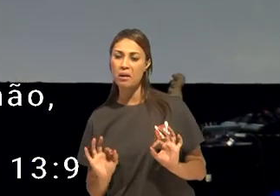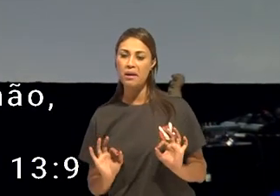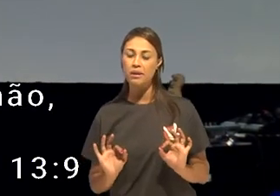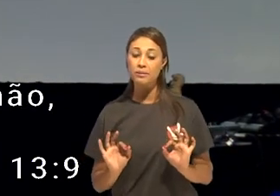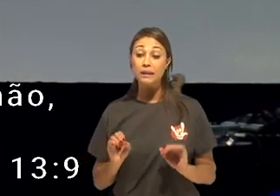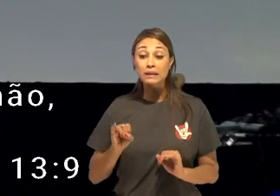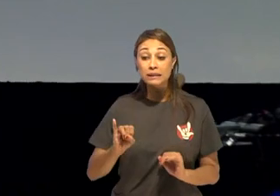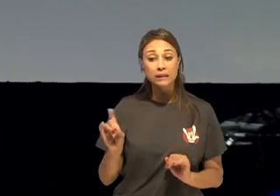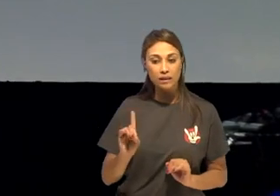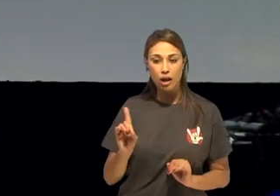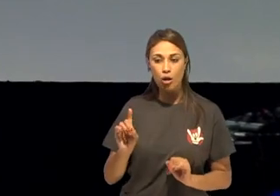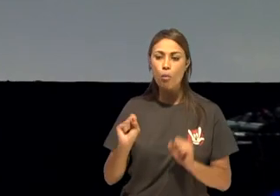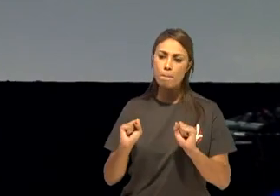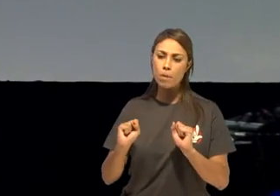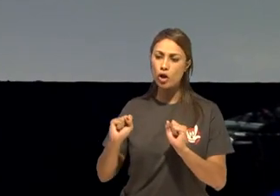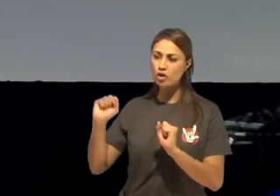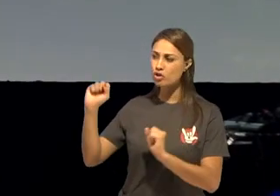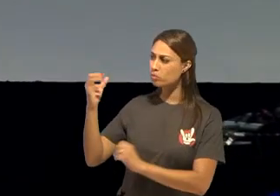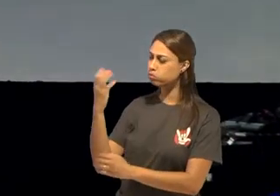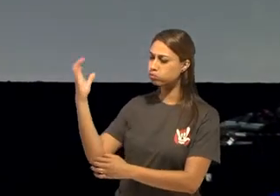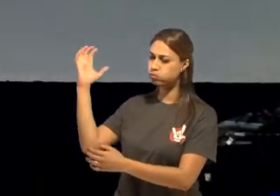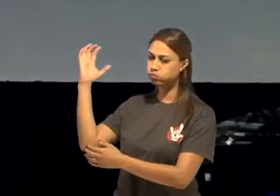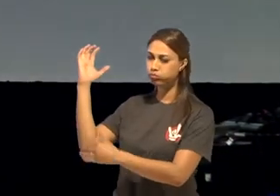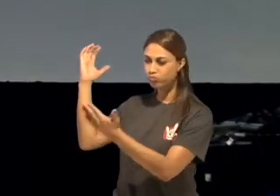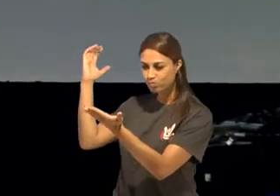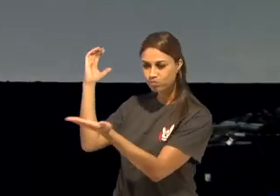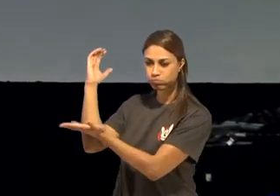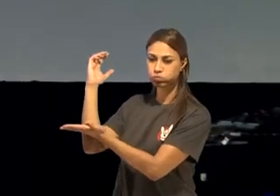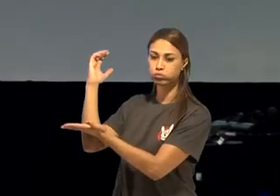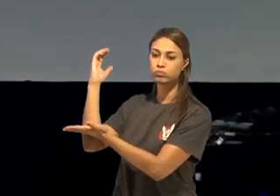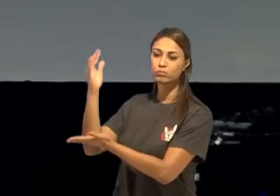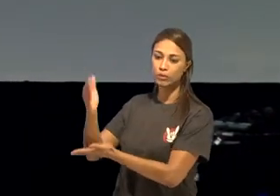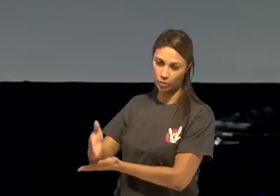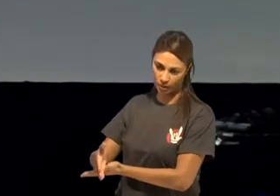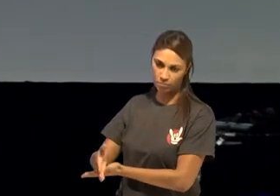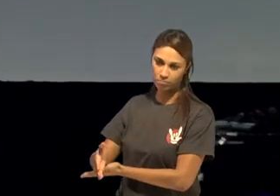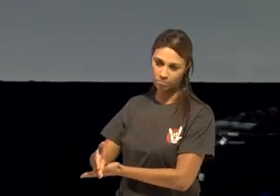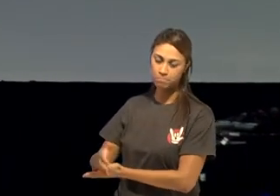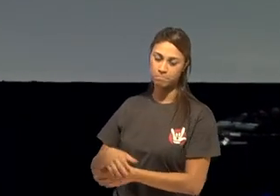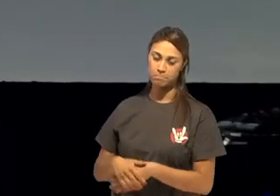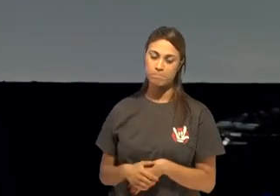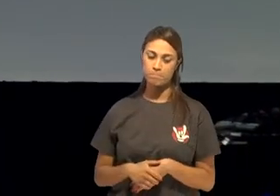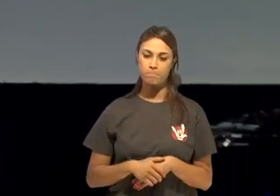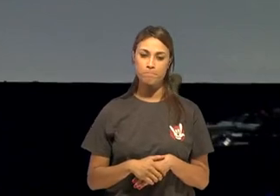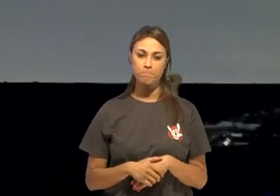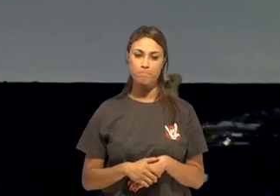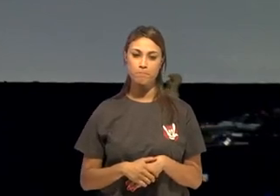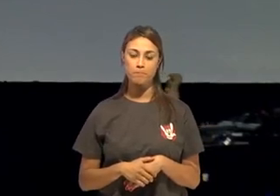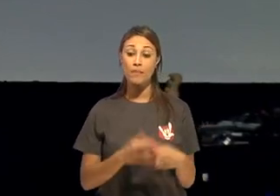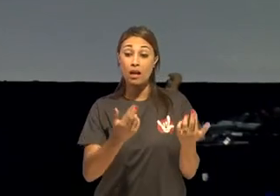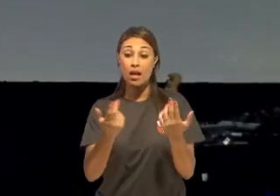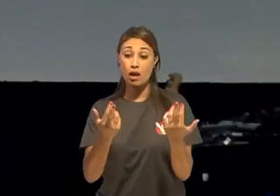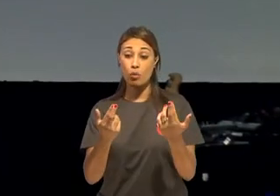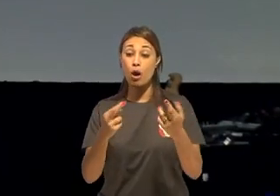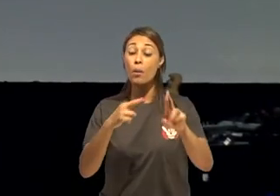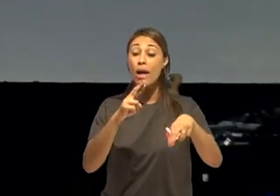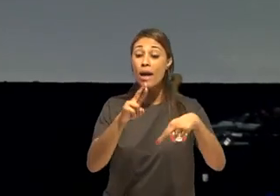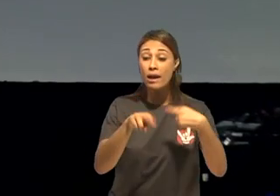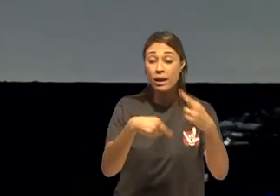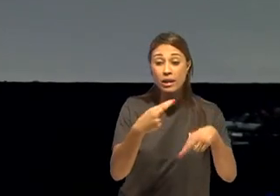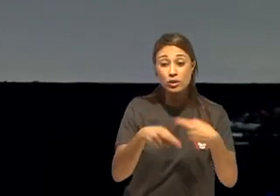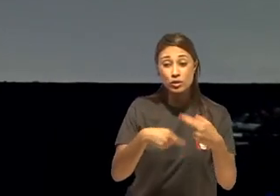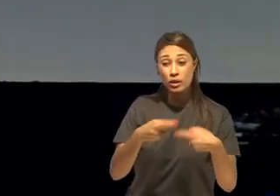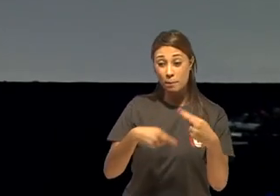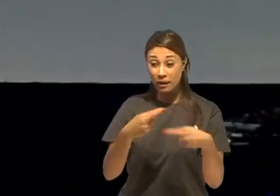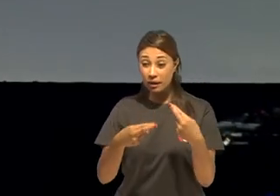corte. Eu quero falar sobre relacionamento. Relacionamento profundo. O